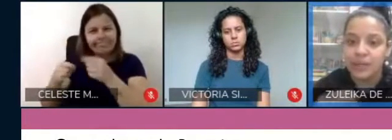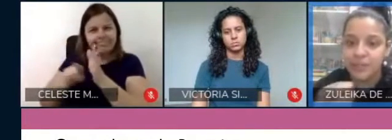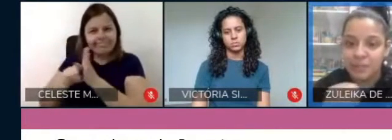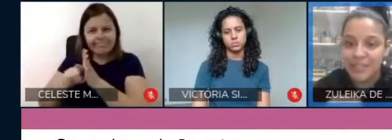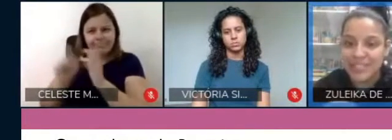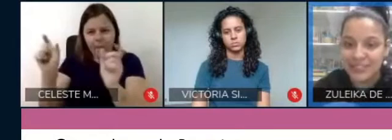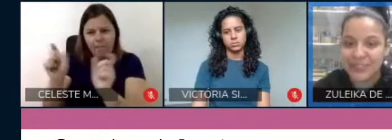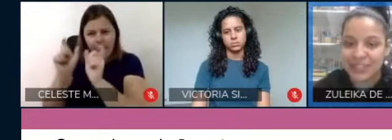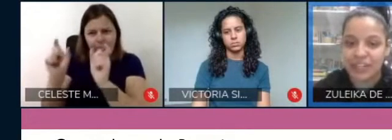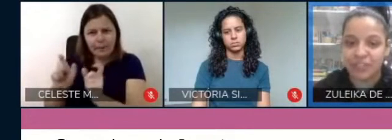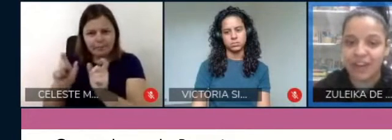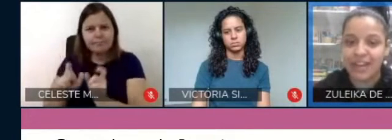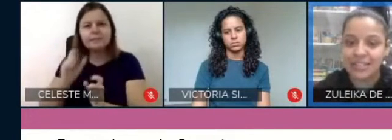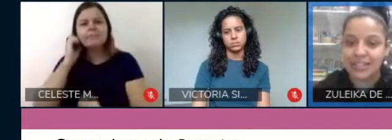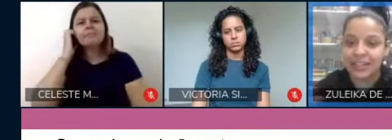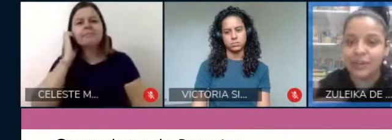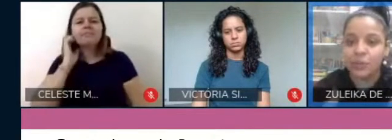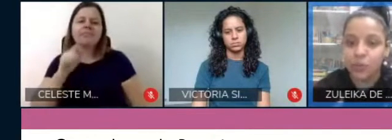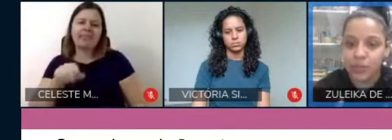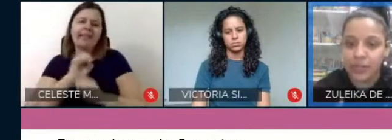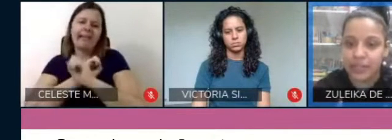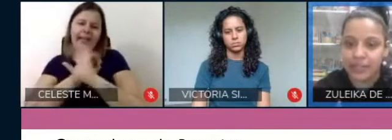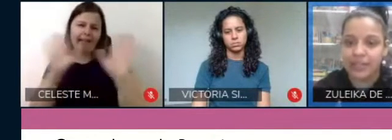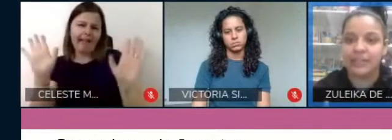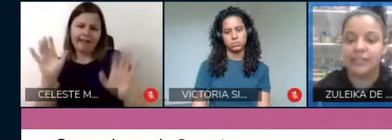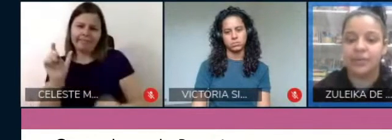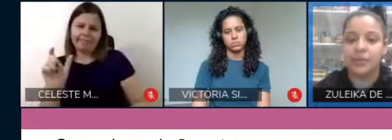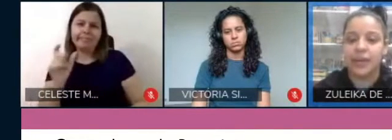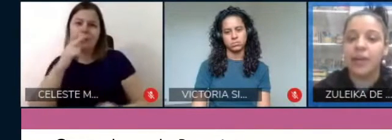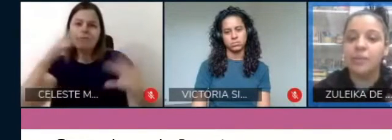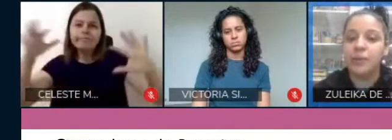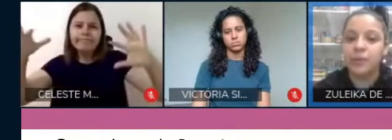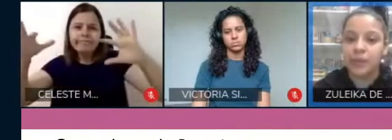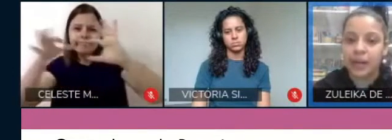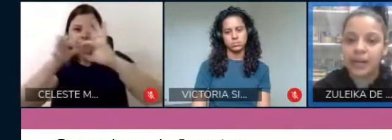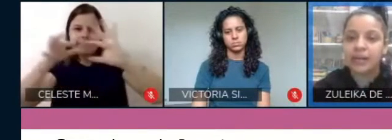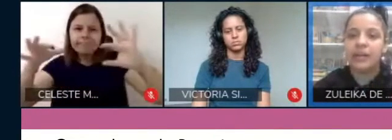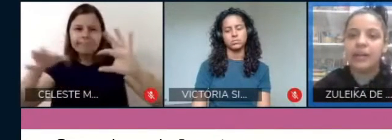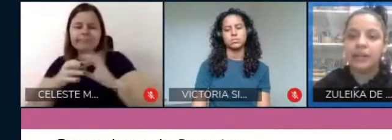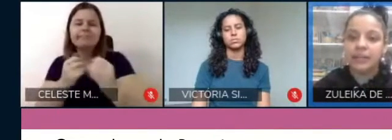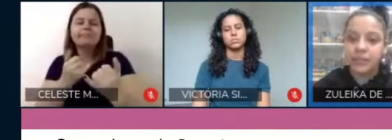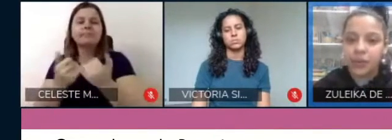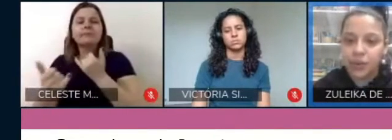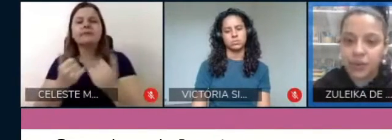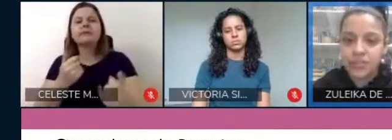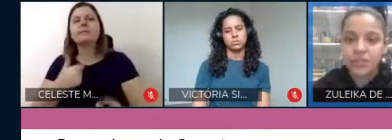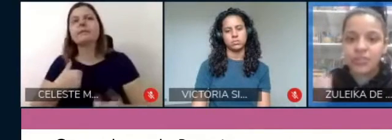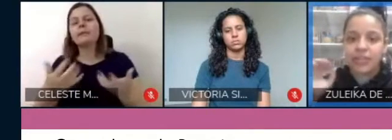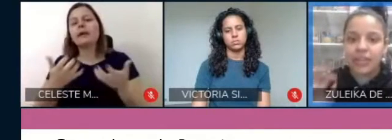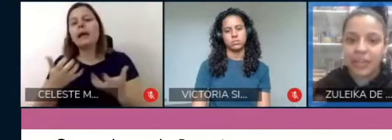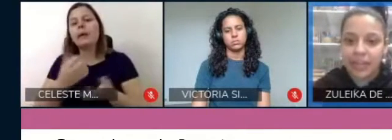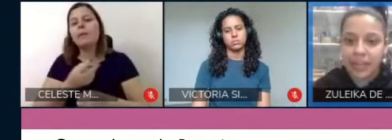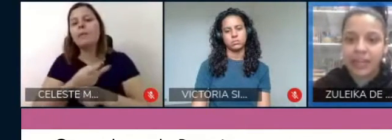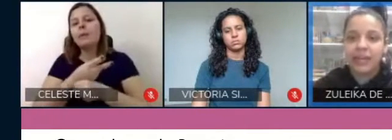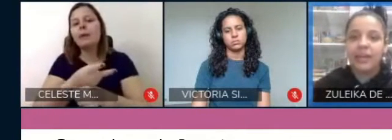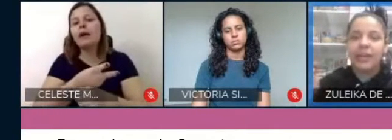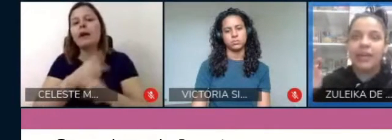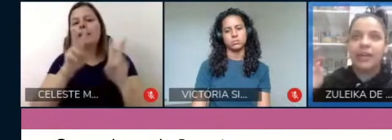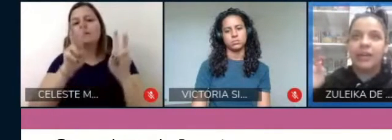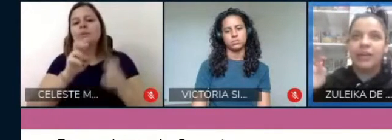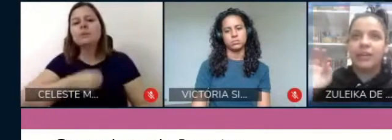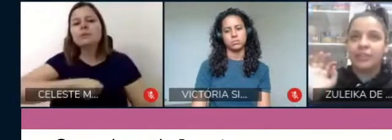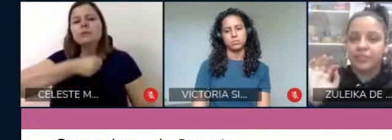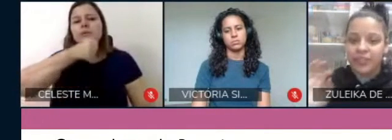pouco explícito o que ele faz, ele une, né? Então, eu quero procurar idosos